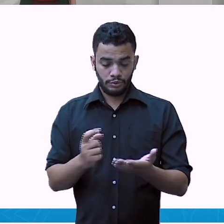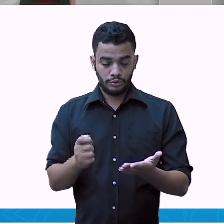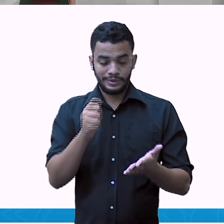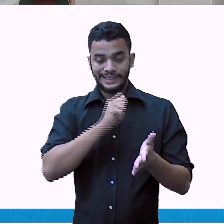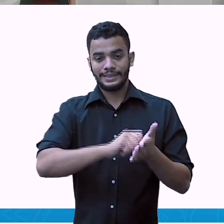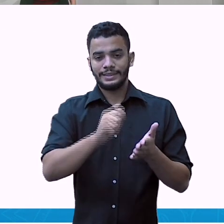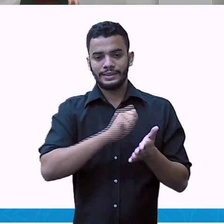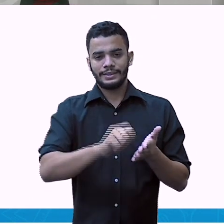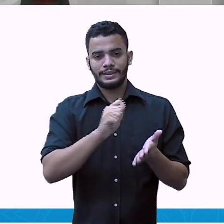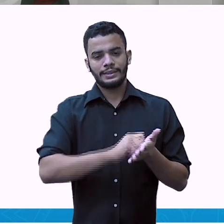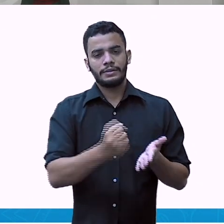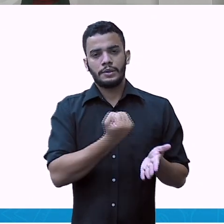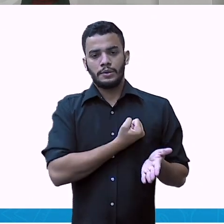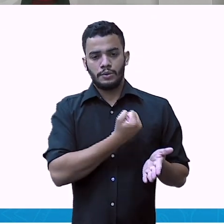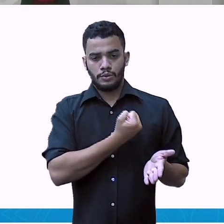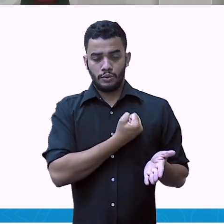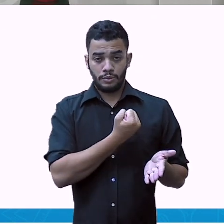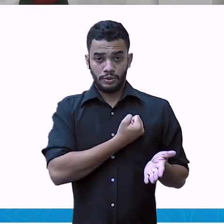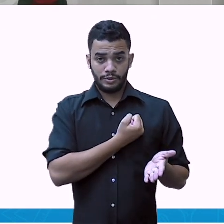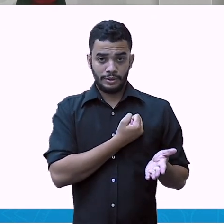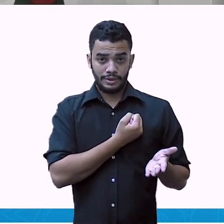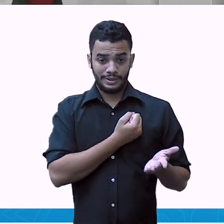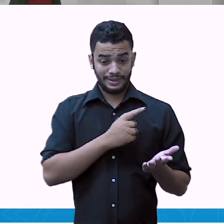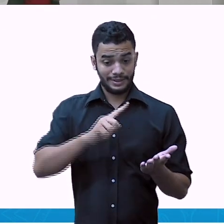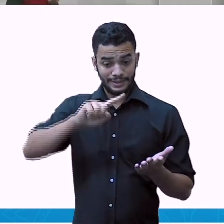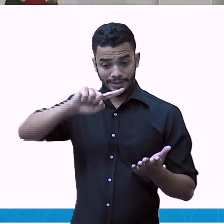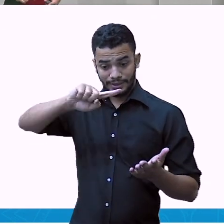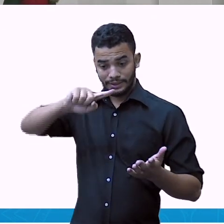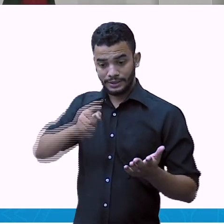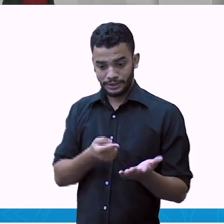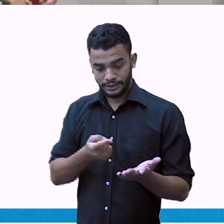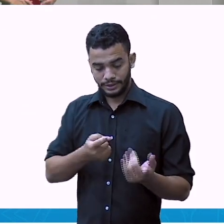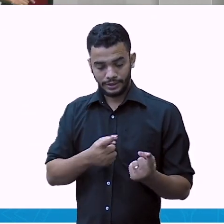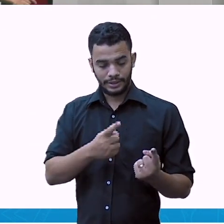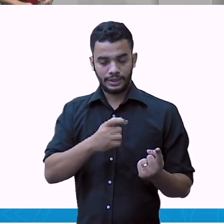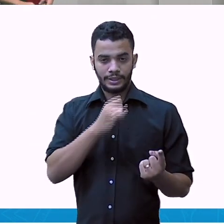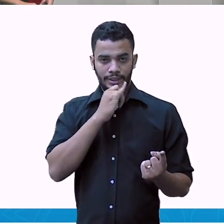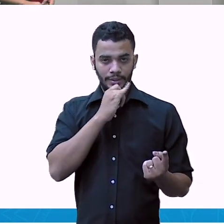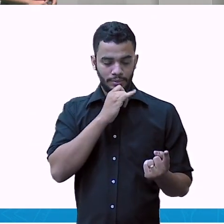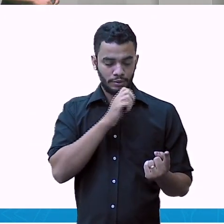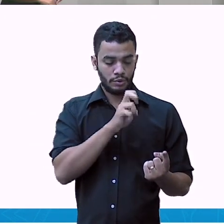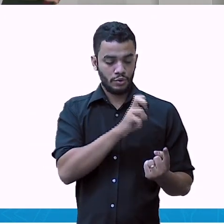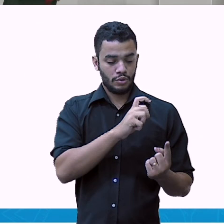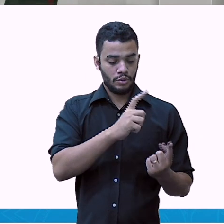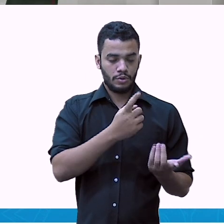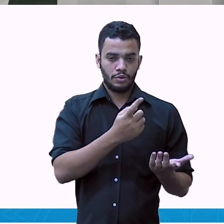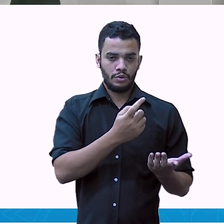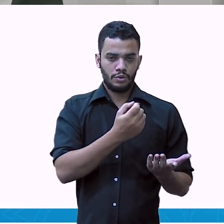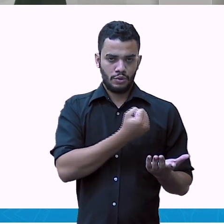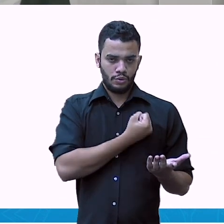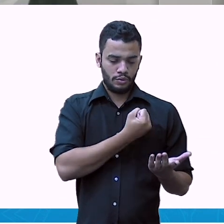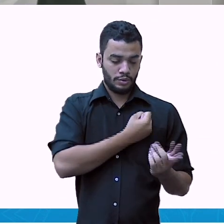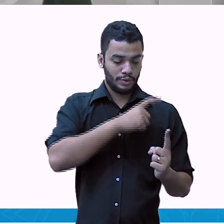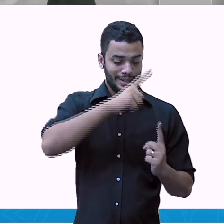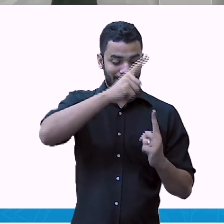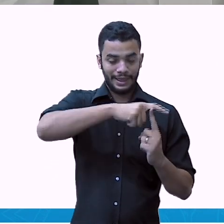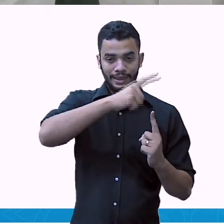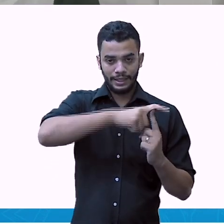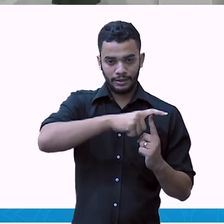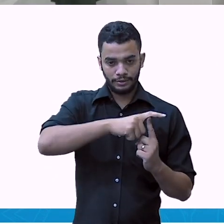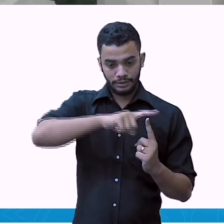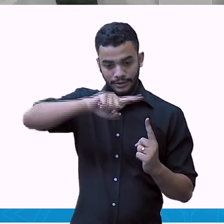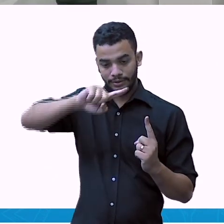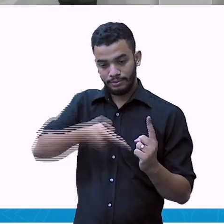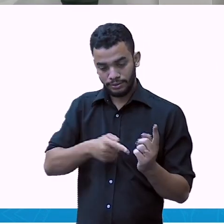para separar a parte inteira das partes menores são chamadas de números decimais. Então, vocês